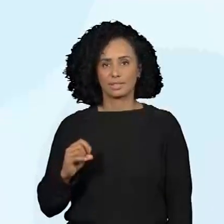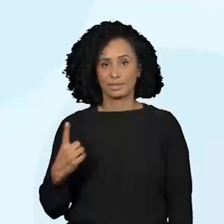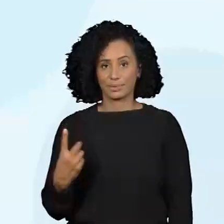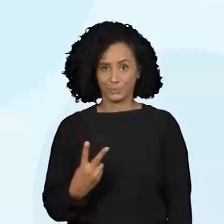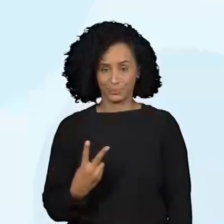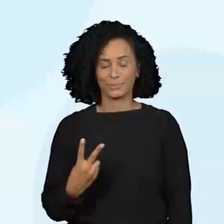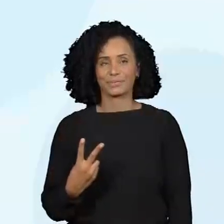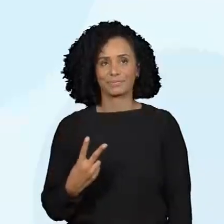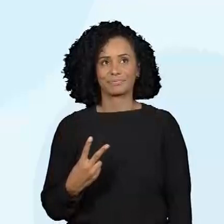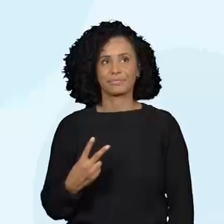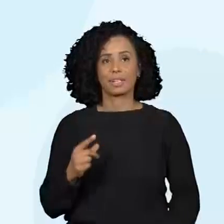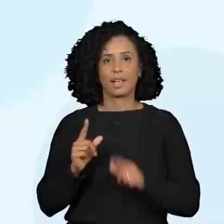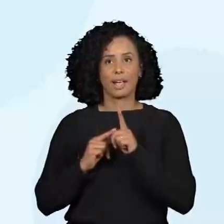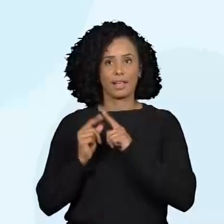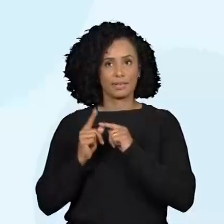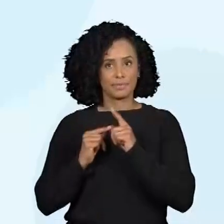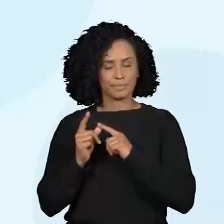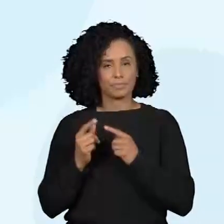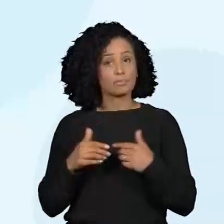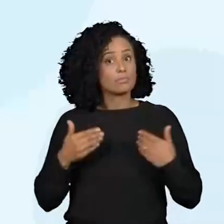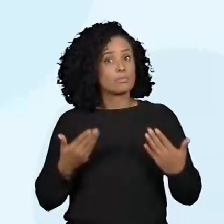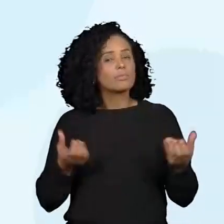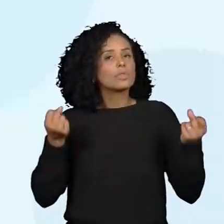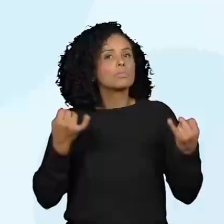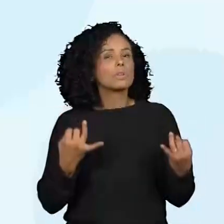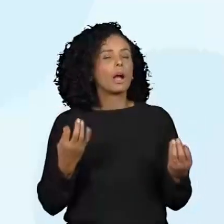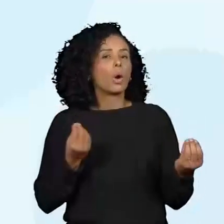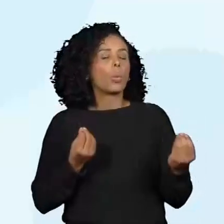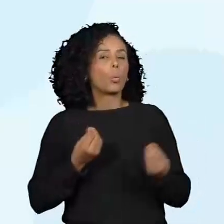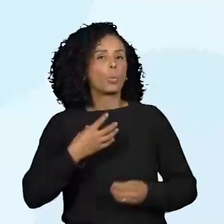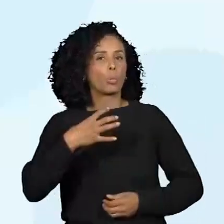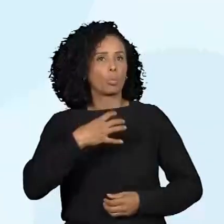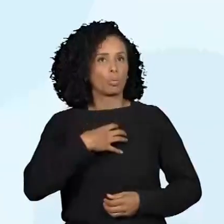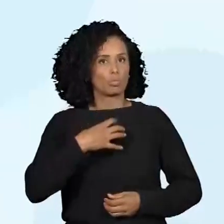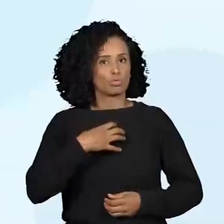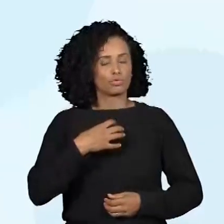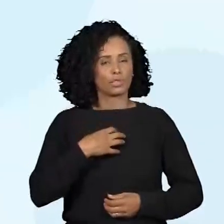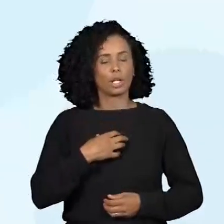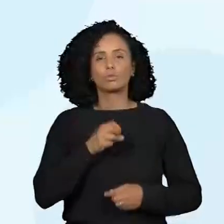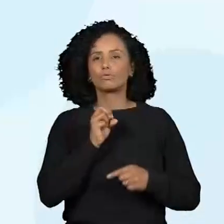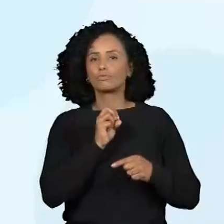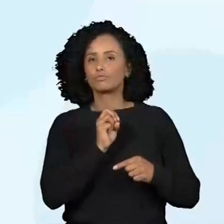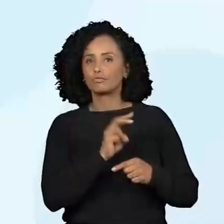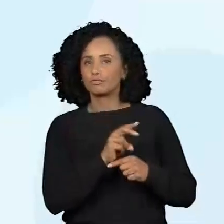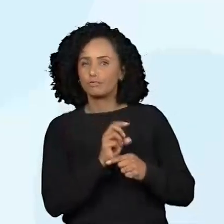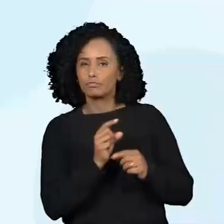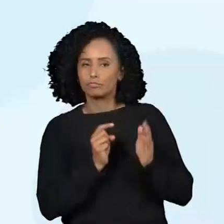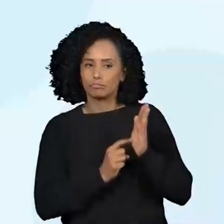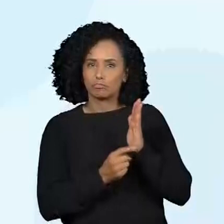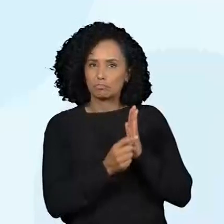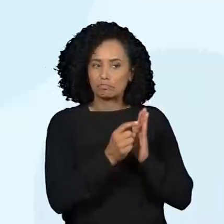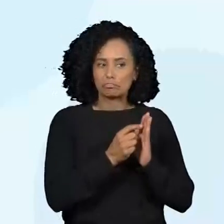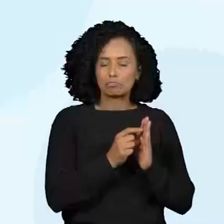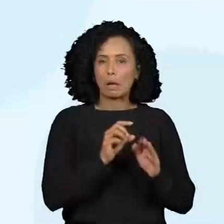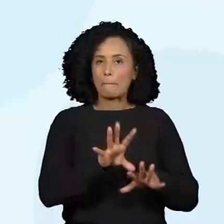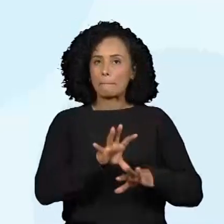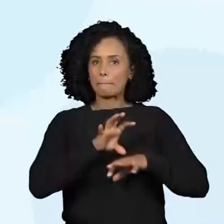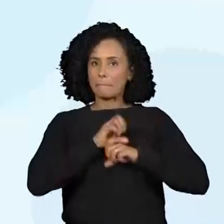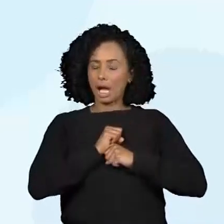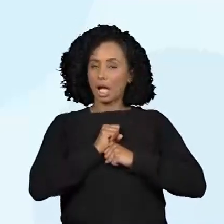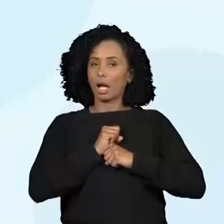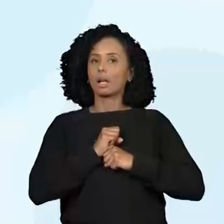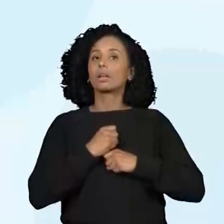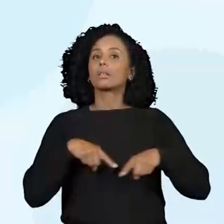EF04CI12. Então, a gente vai falar sobre formas de transmissão de alguns micro-organismos, atitudes e